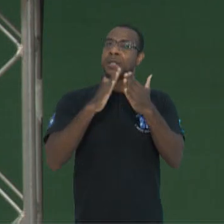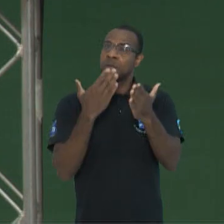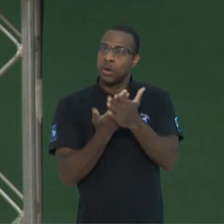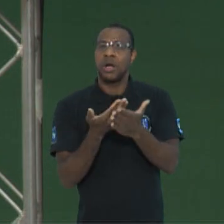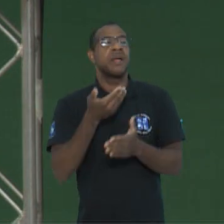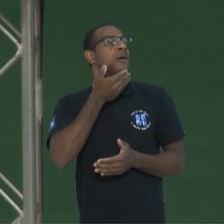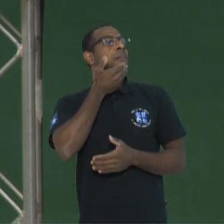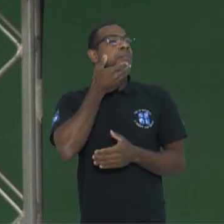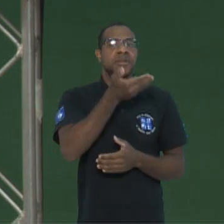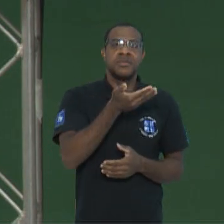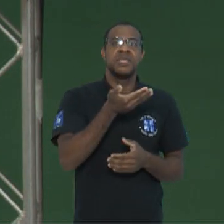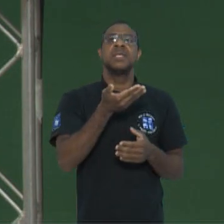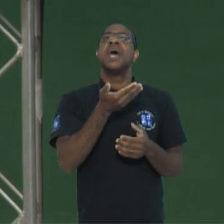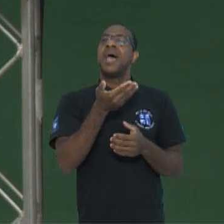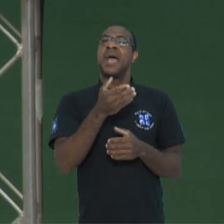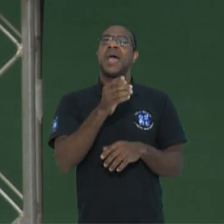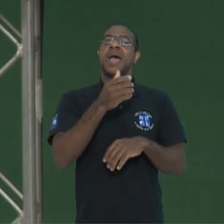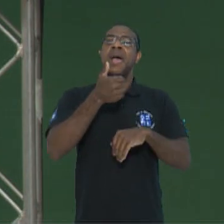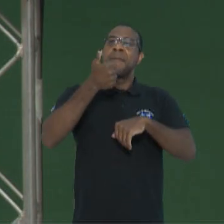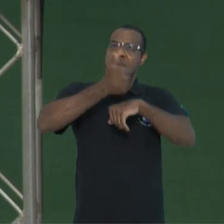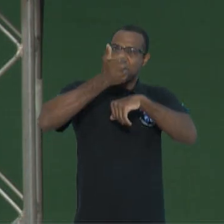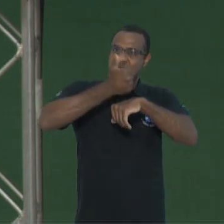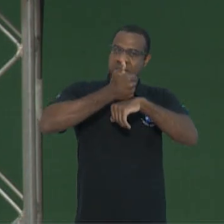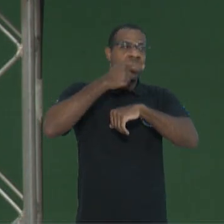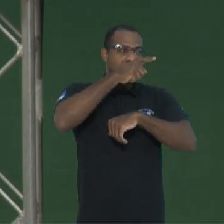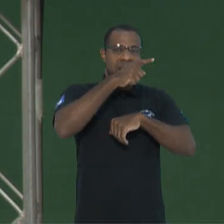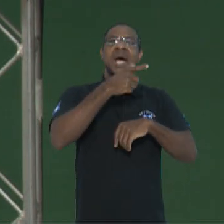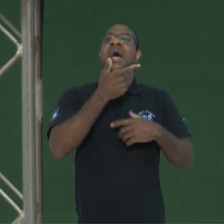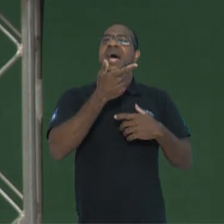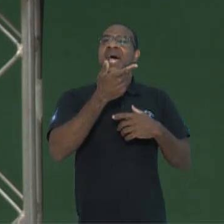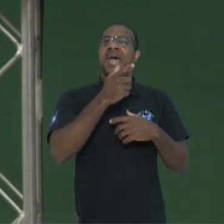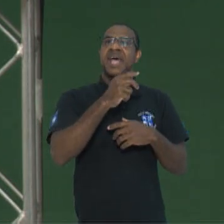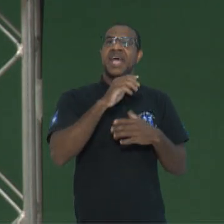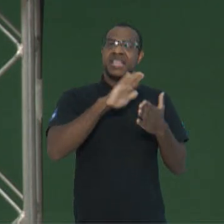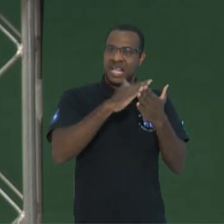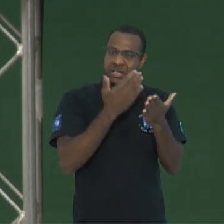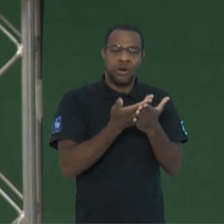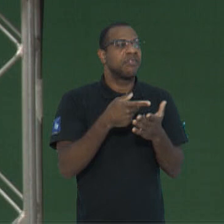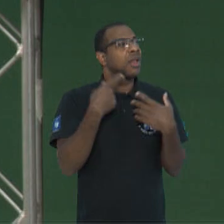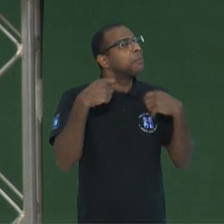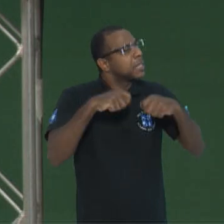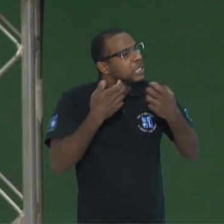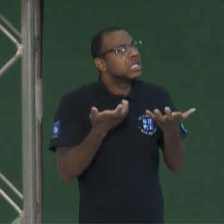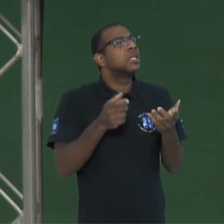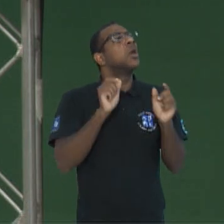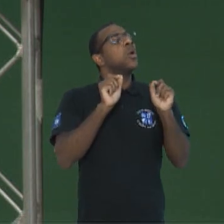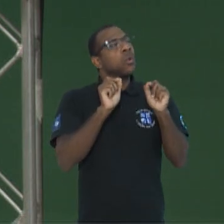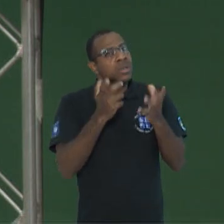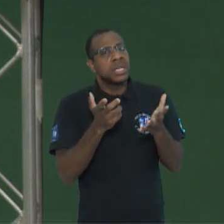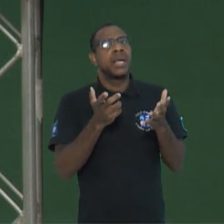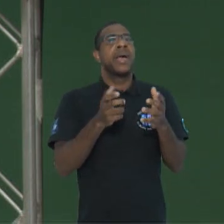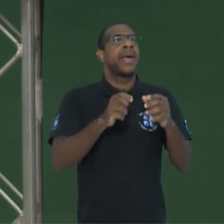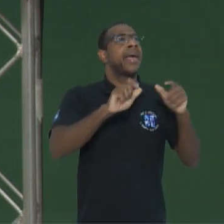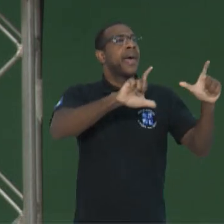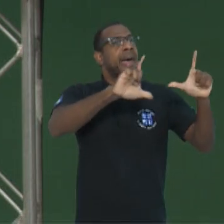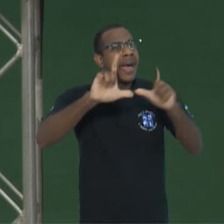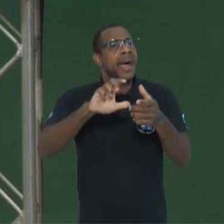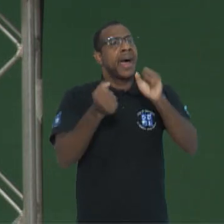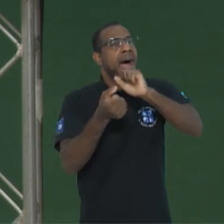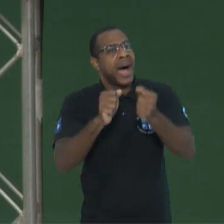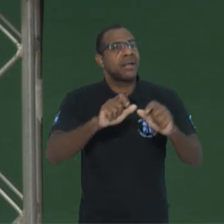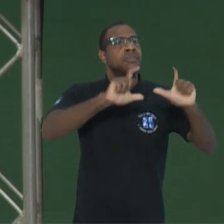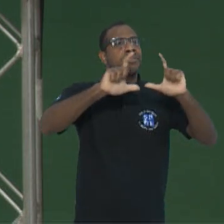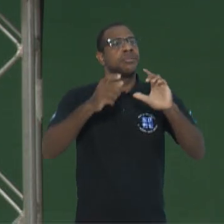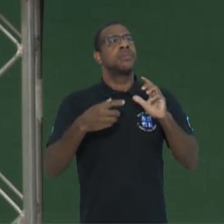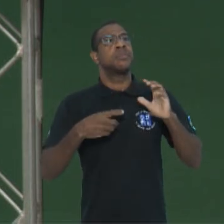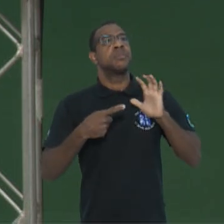sua escola. E quando retornarmos, que espero eu que muito em breve, vocês possam pôr em prática a